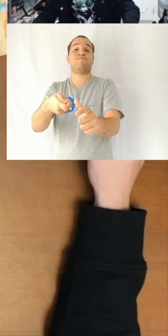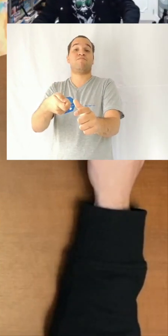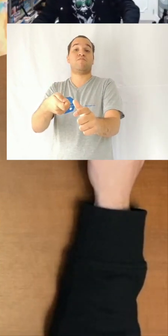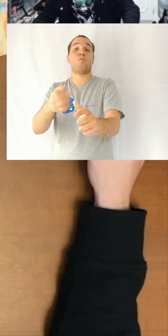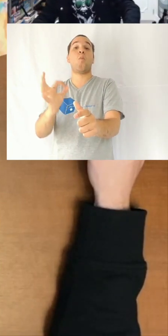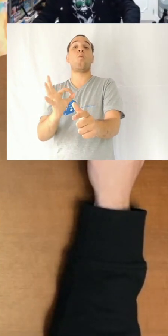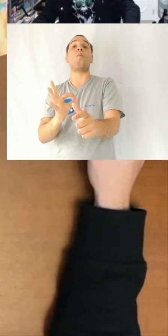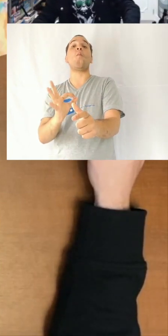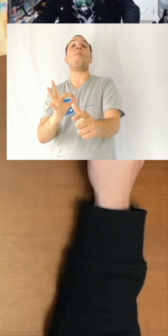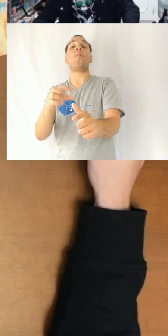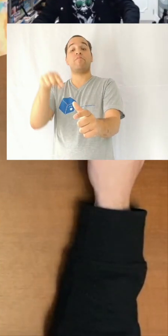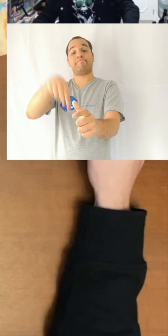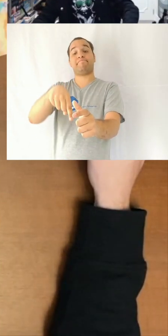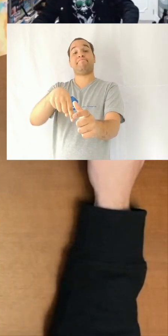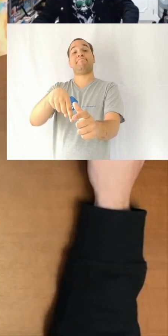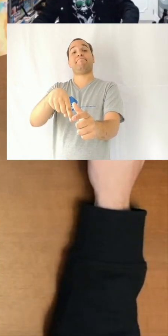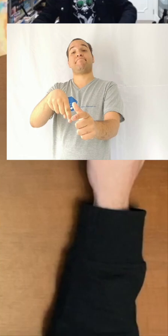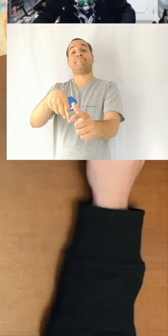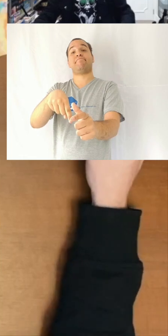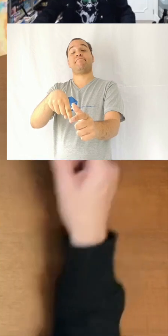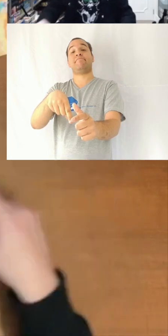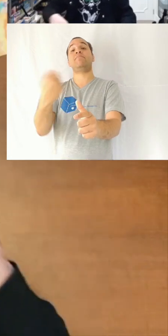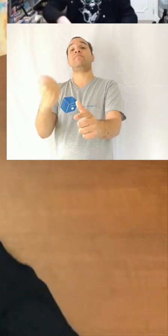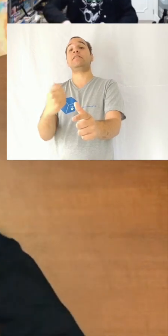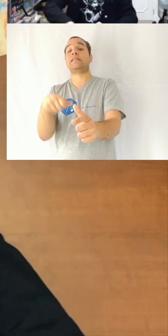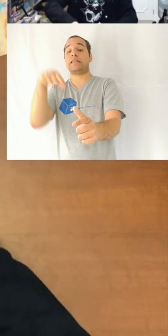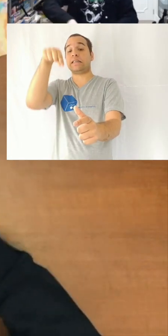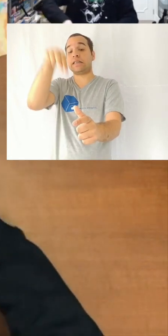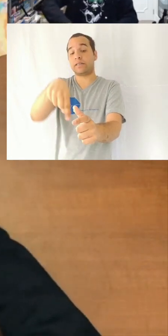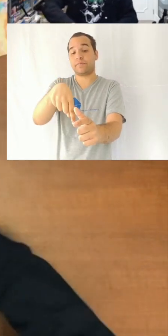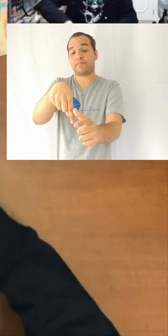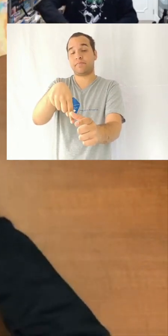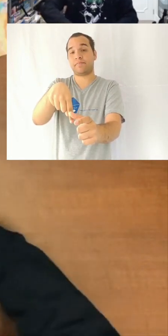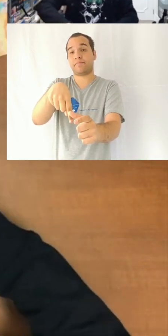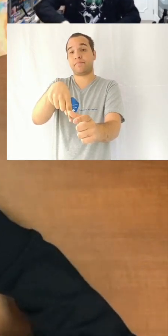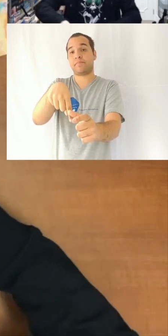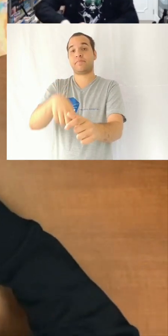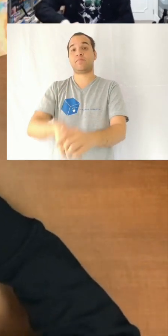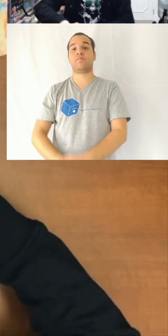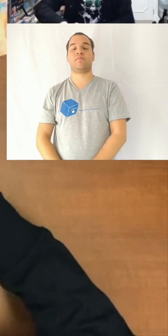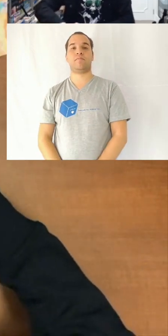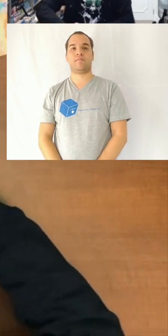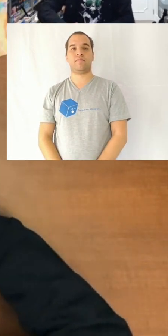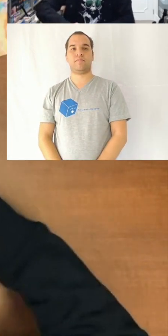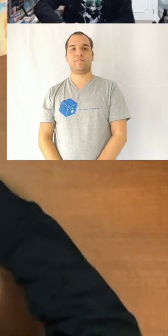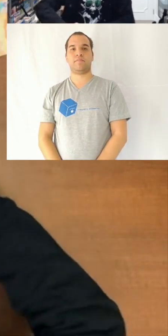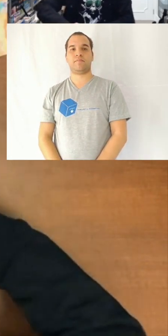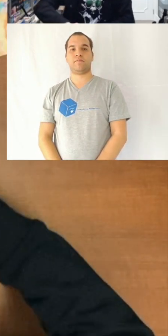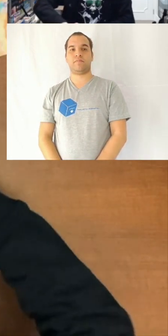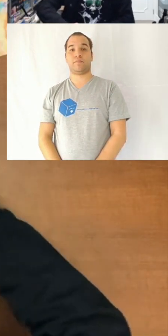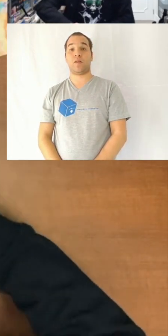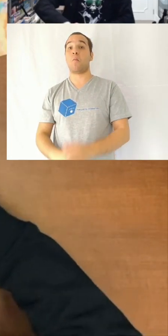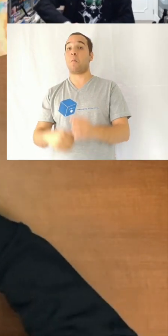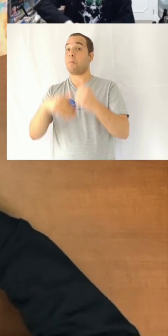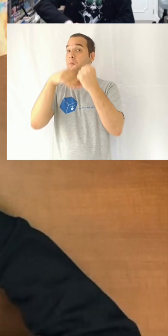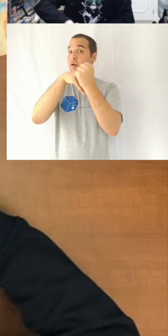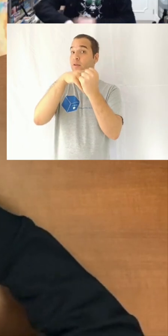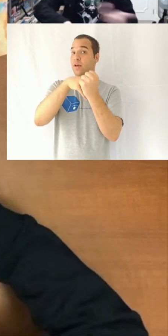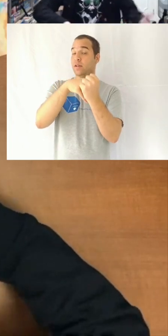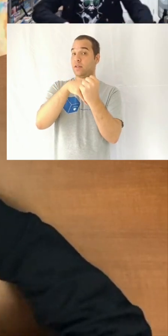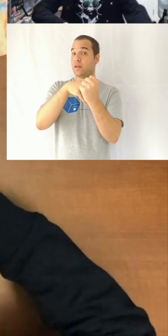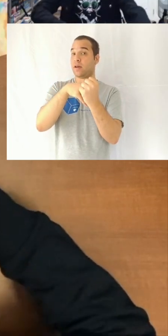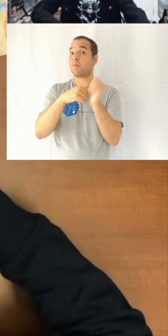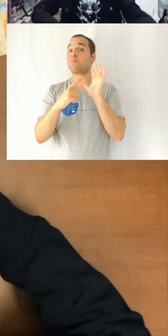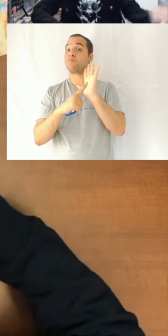antes de comprar, só existe um lugar em que ele vai poder baixar, que é o lugar vago aqui.